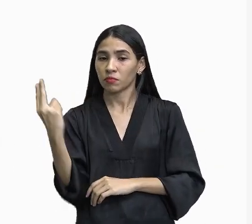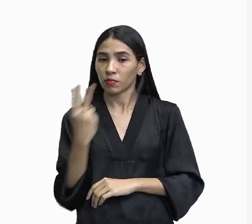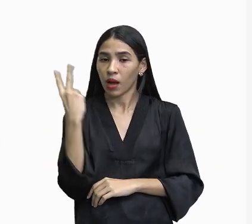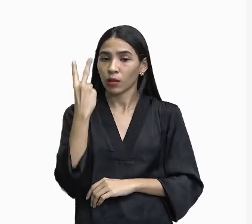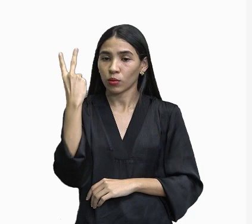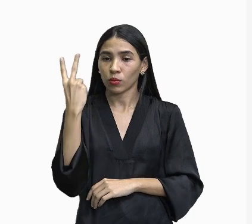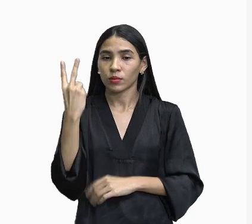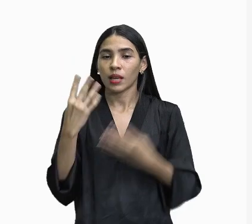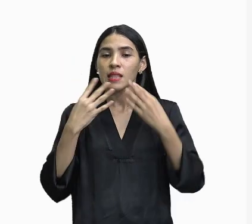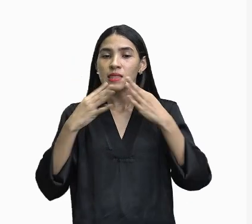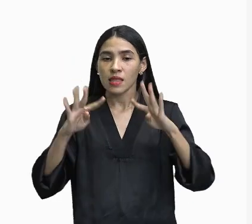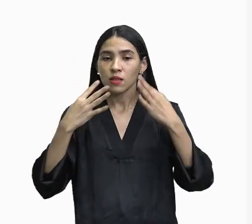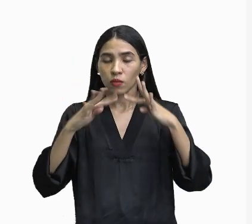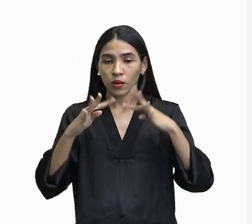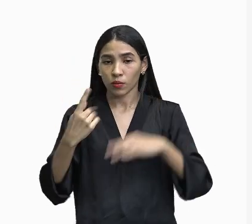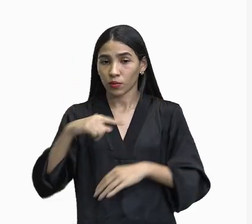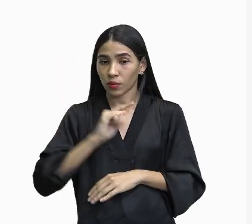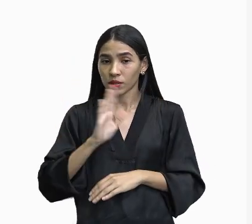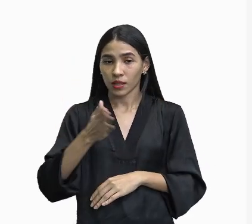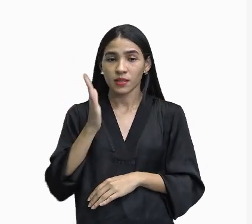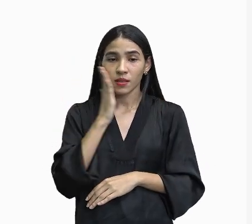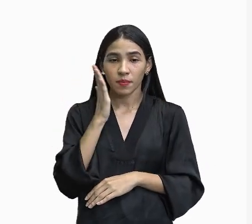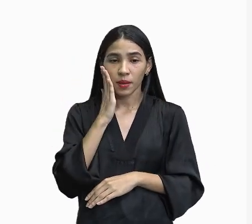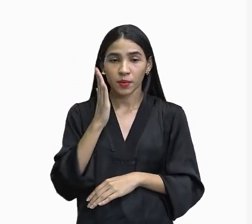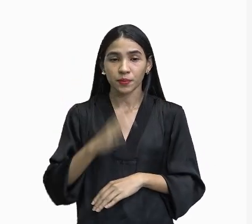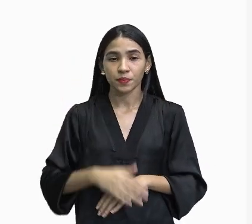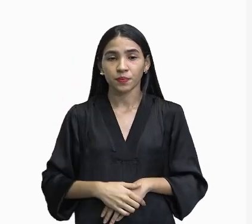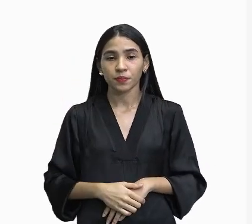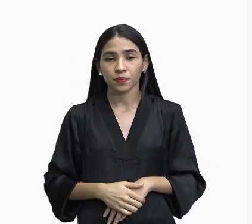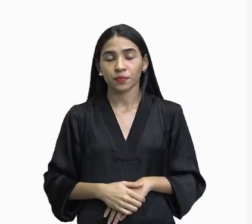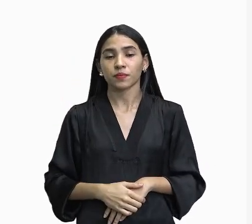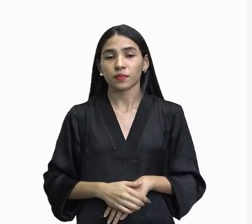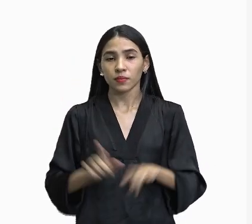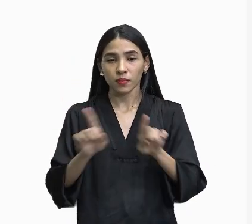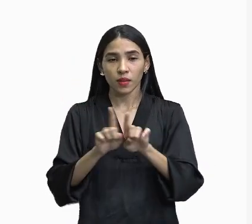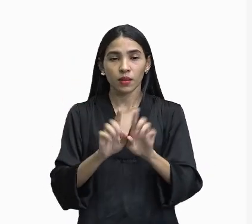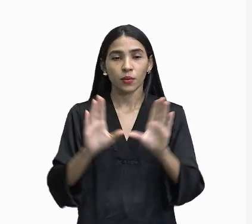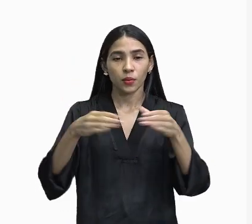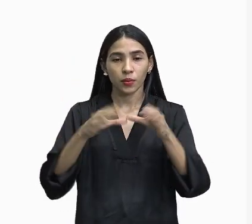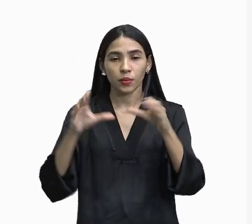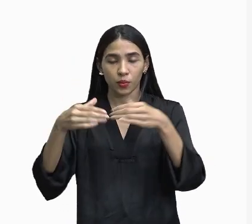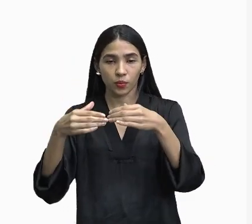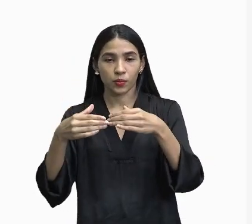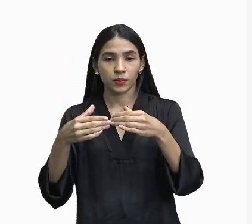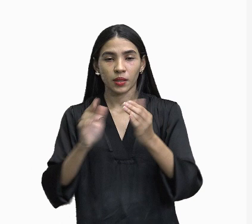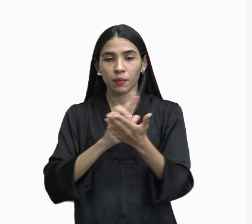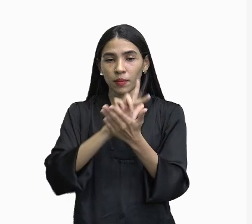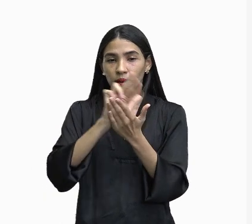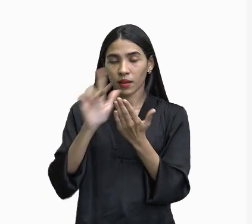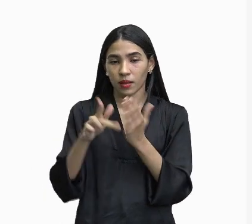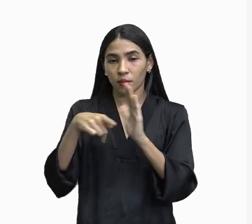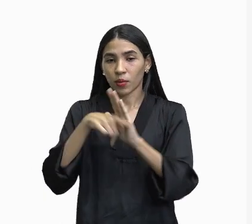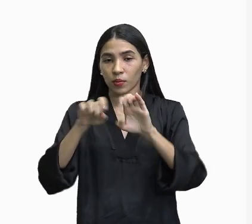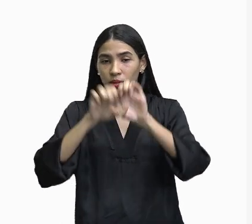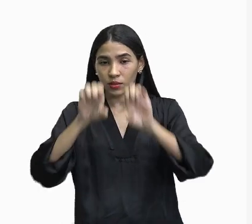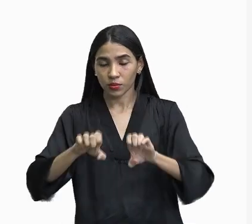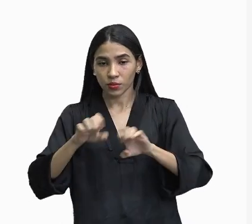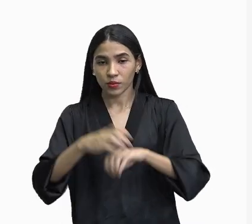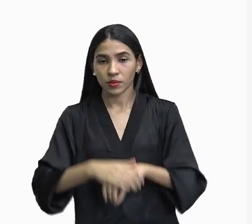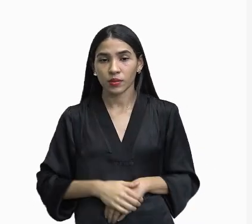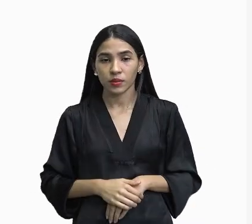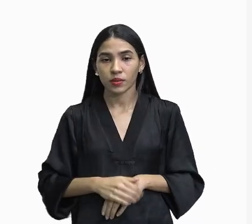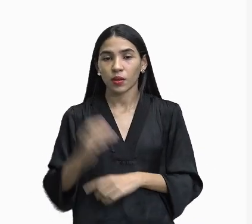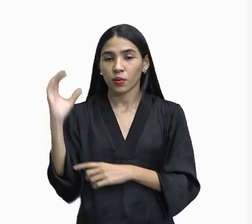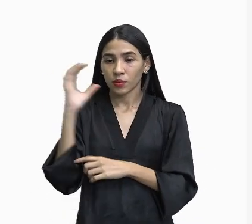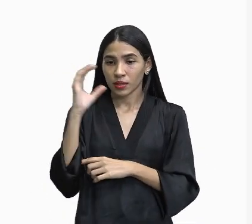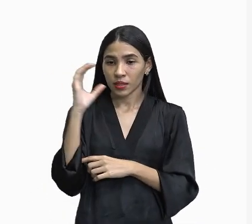em recursos naturais. Nós já sabemos isso, é certo. E entre eles, entre essas diversas riquezas, os